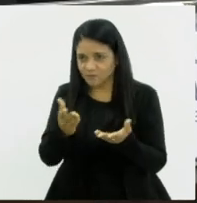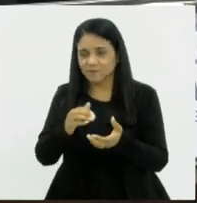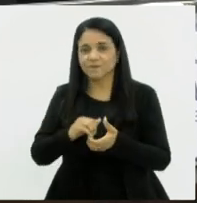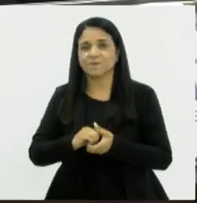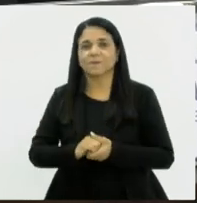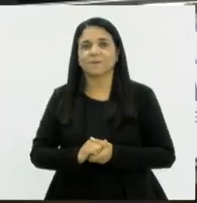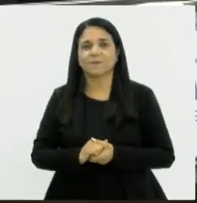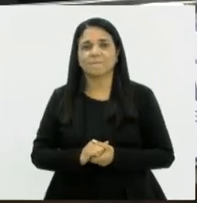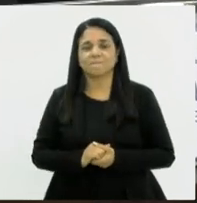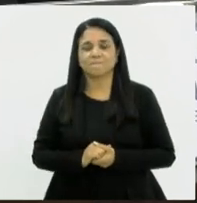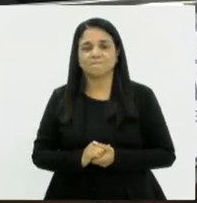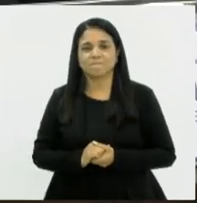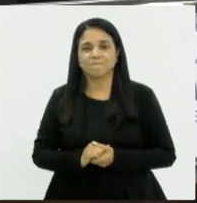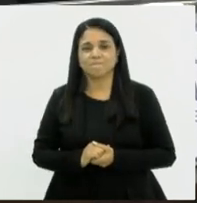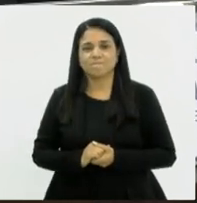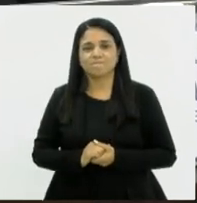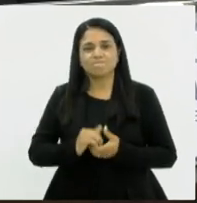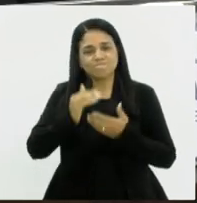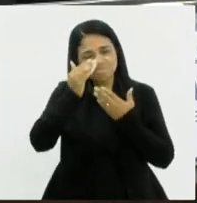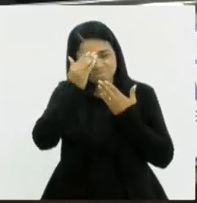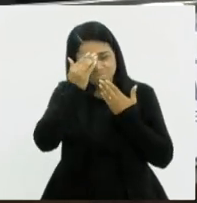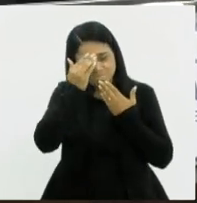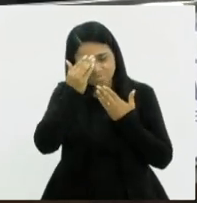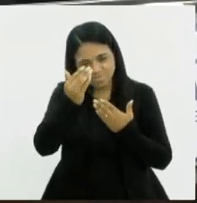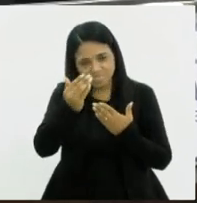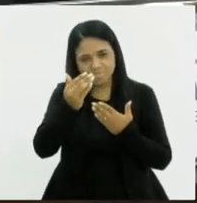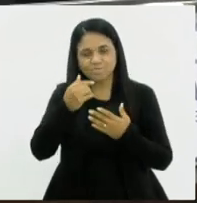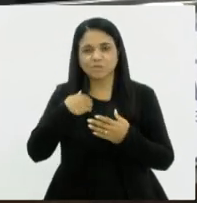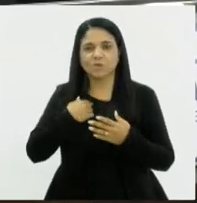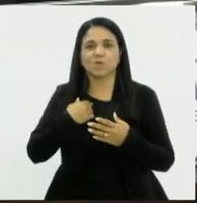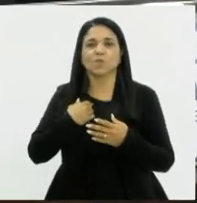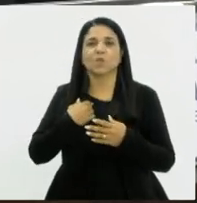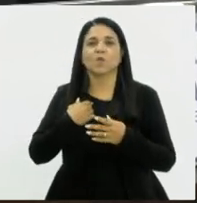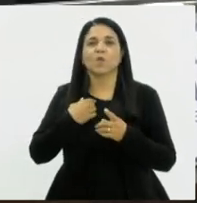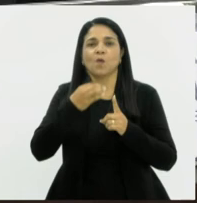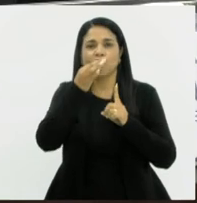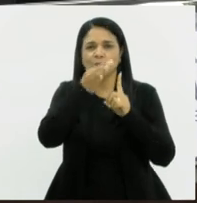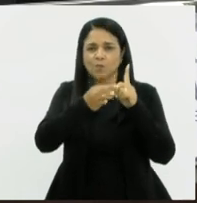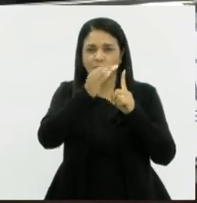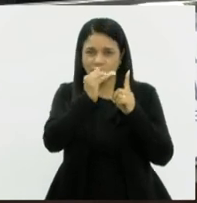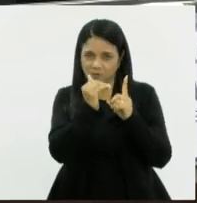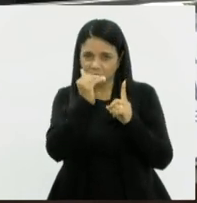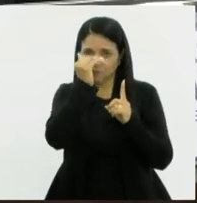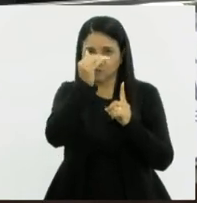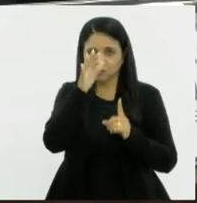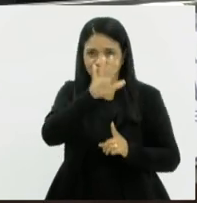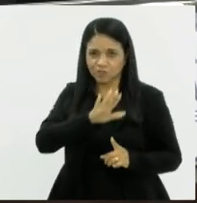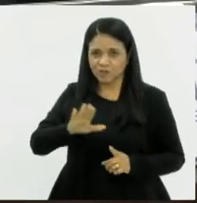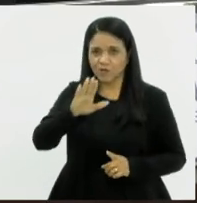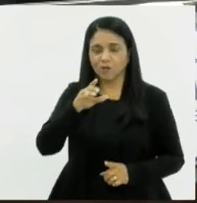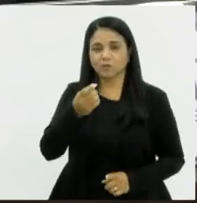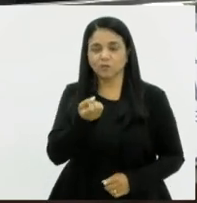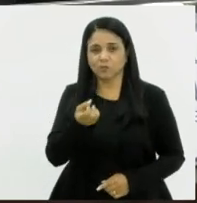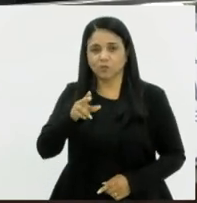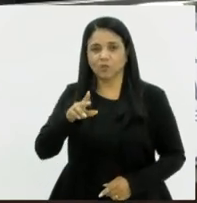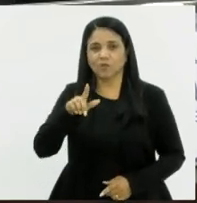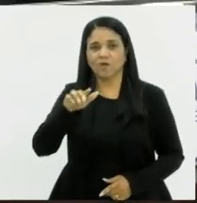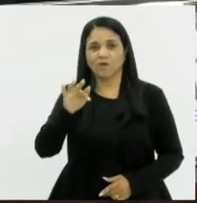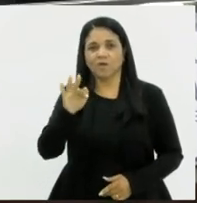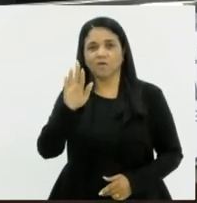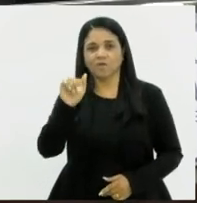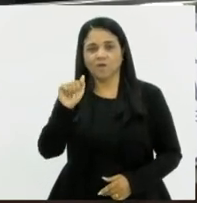Quero agradecer a presença do meu procurador-geral, doutor Fabrício, e do meu